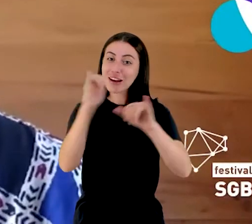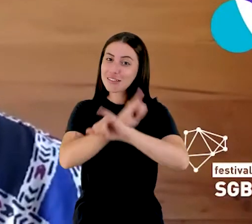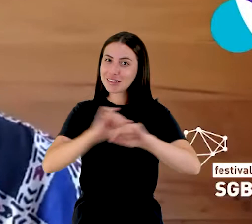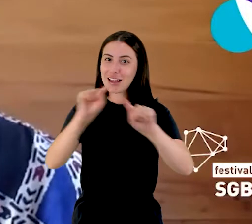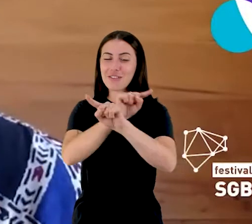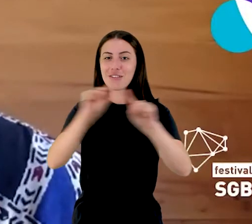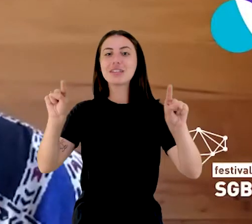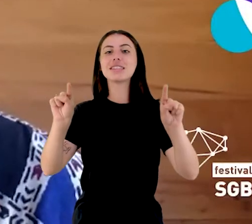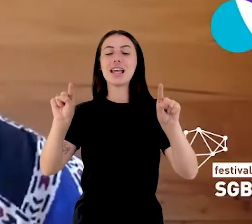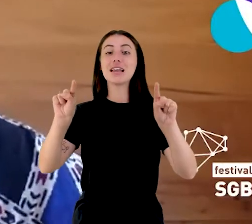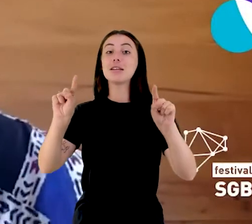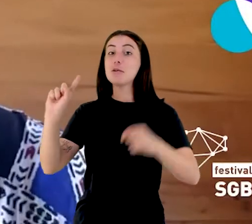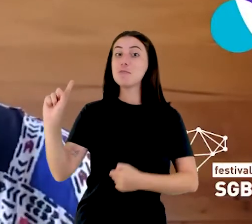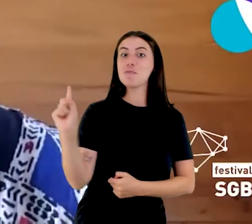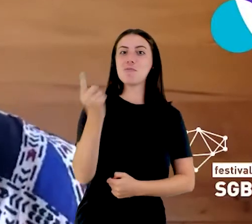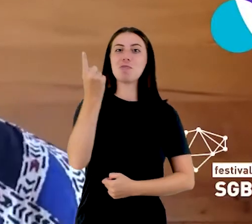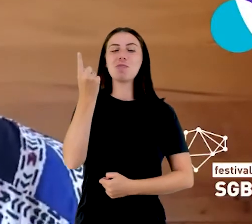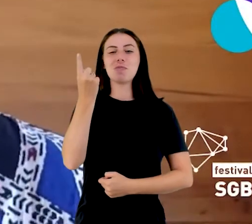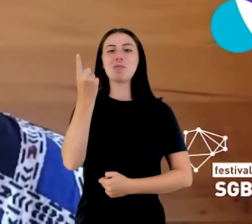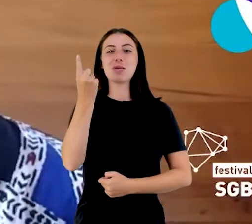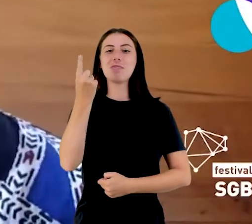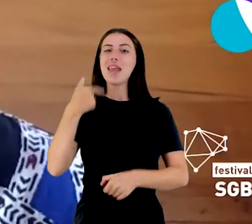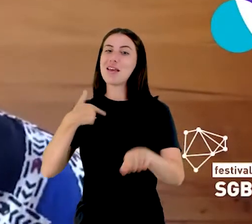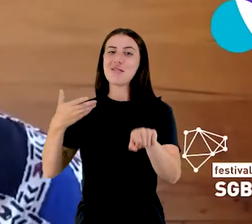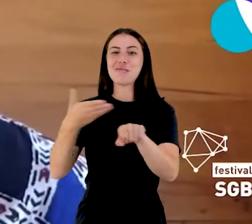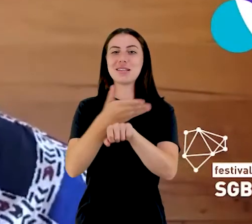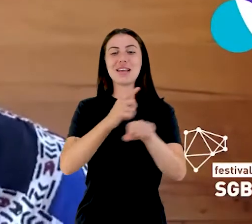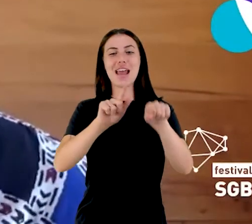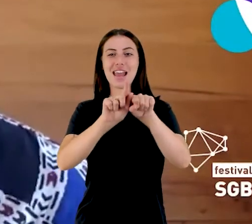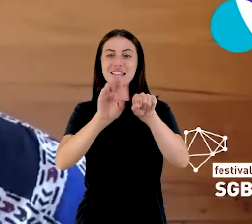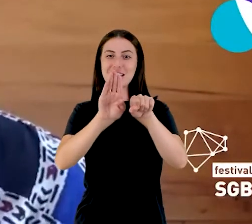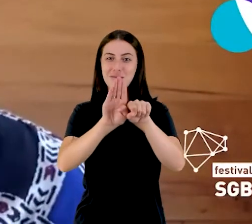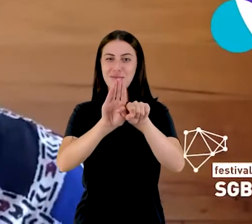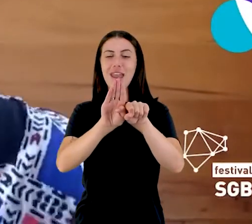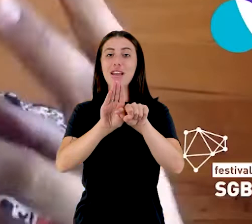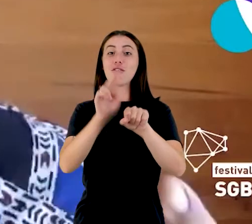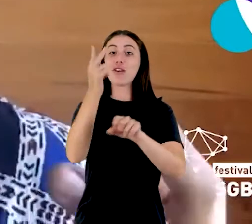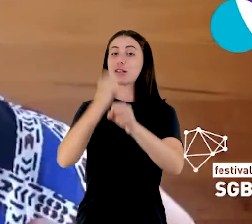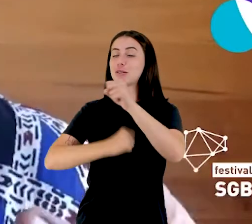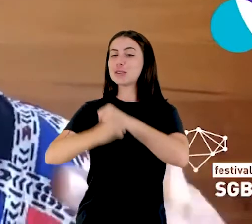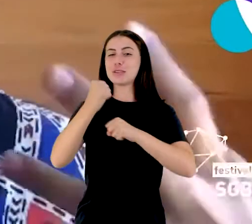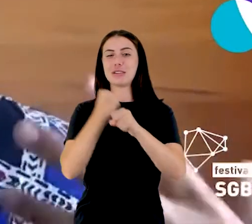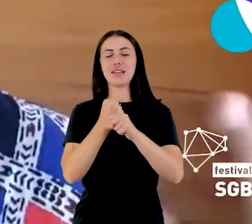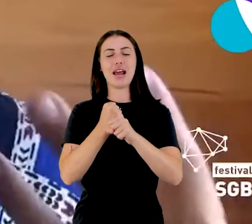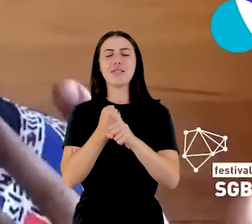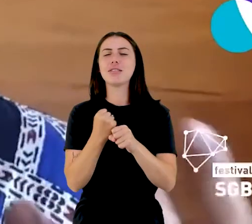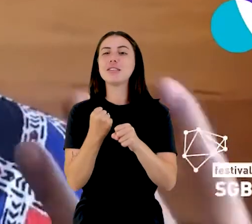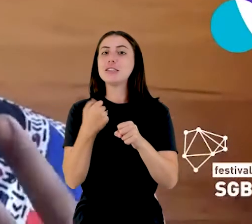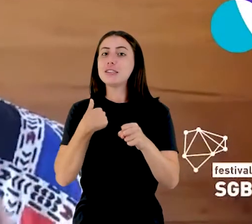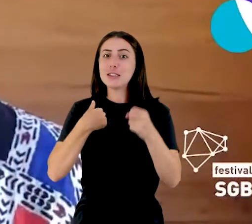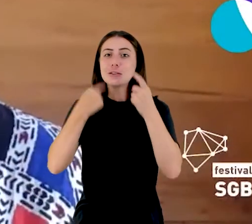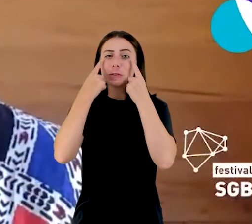primeira vez no Social Good, no Festival Social Good Brasil, foi há 2 anos atrás, e foi o primeiro festival que eu chorei, porque era